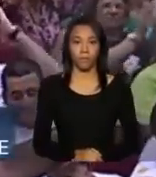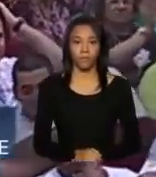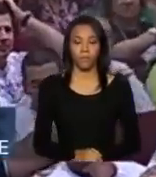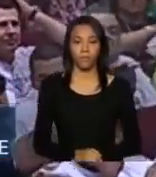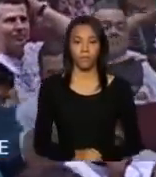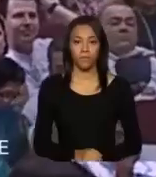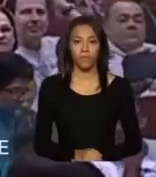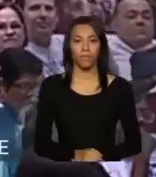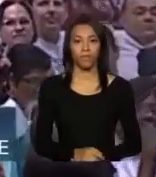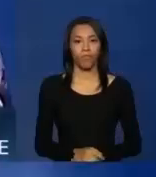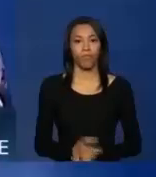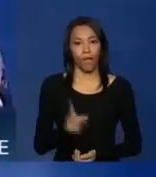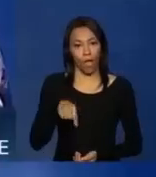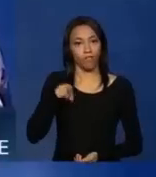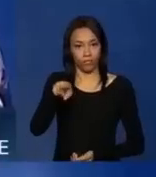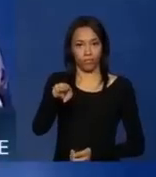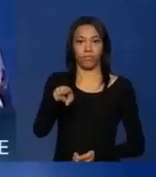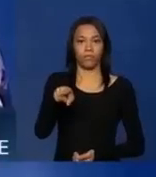É disso.